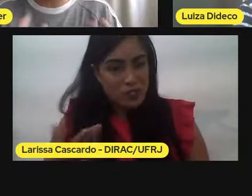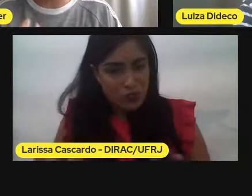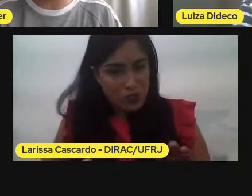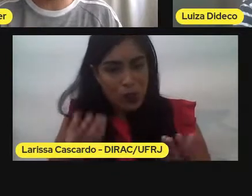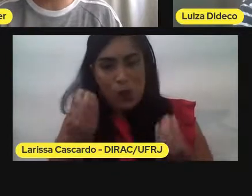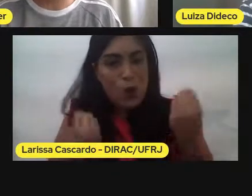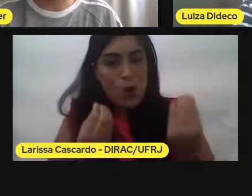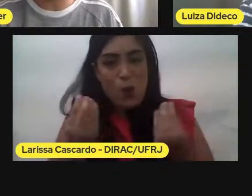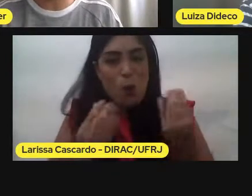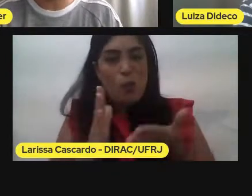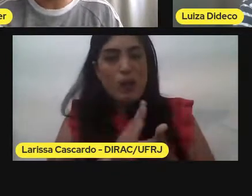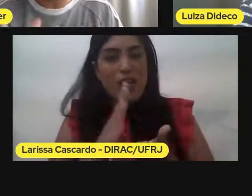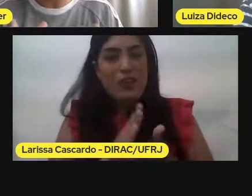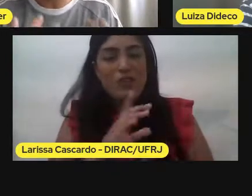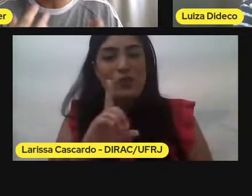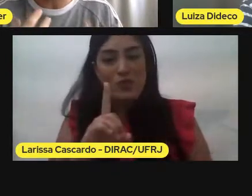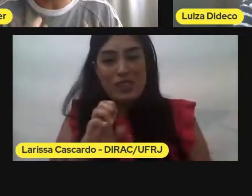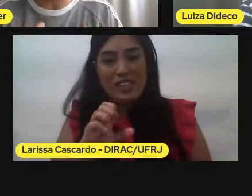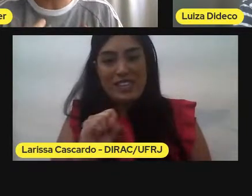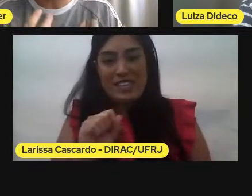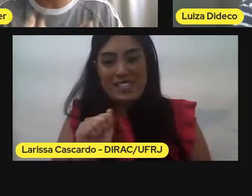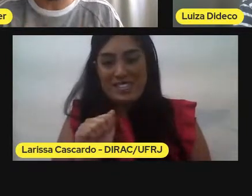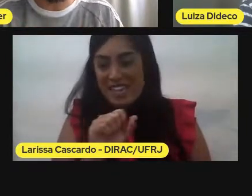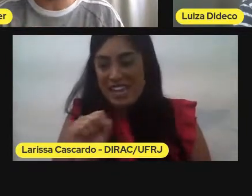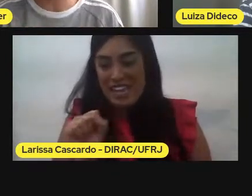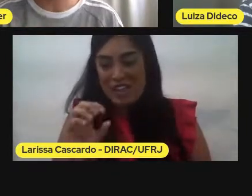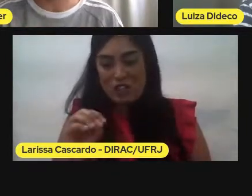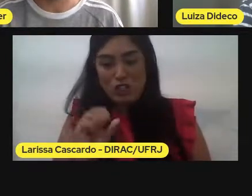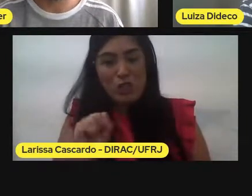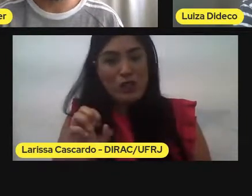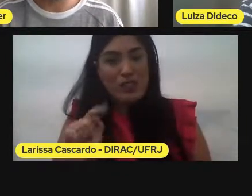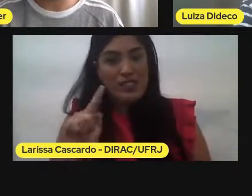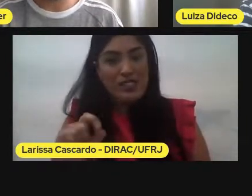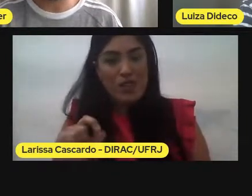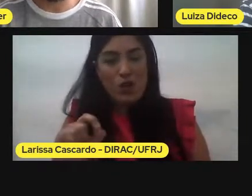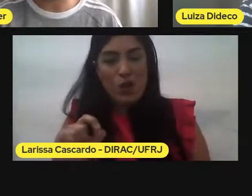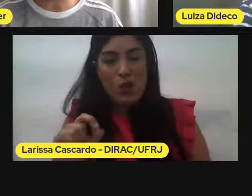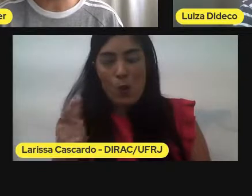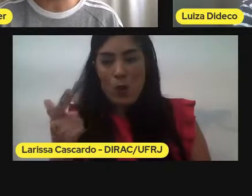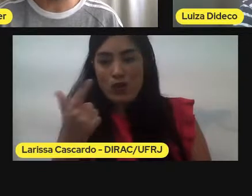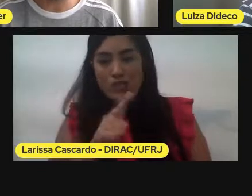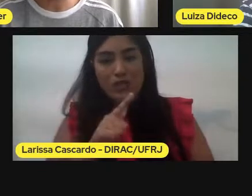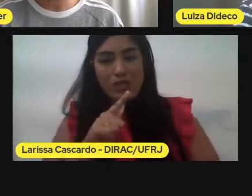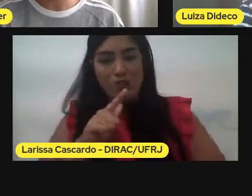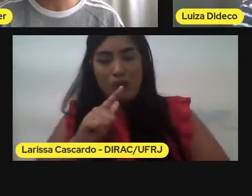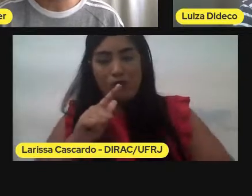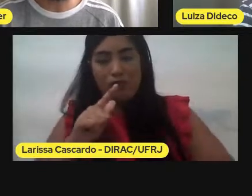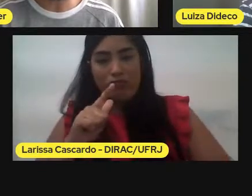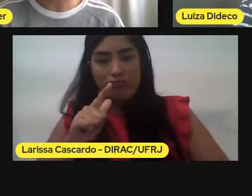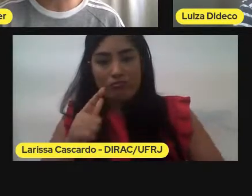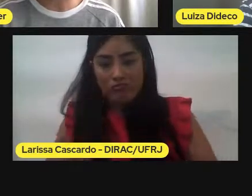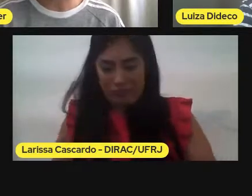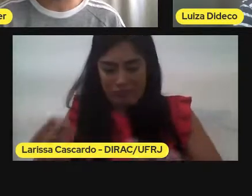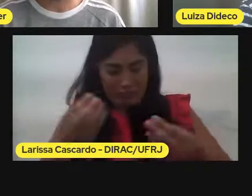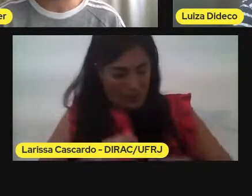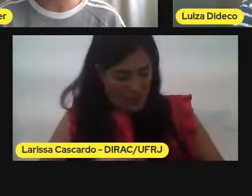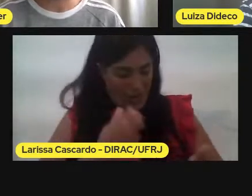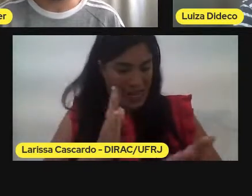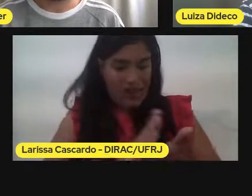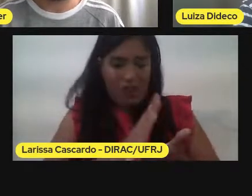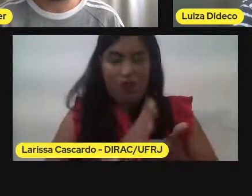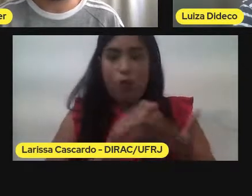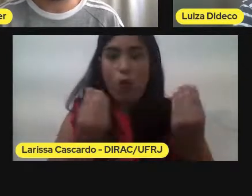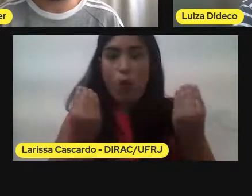Como é que o livro do Desassossego, como é que o livro do Desassossego chega a nós como livro? Chega a nós a partir de quatro